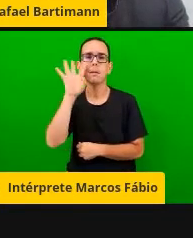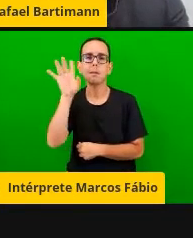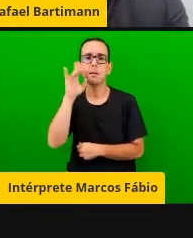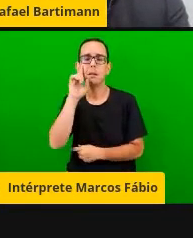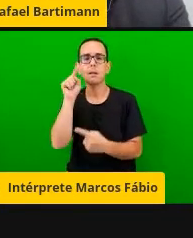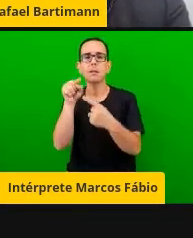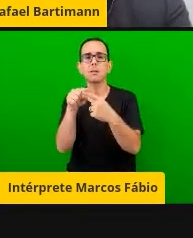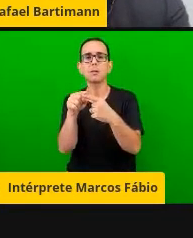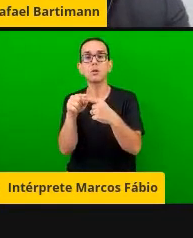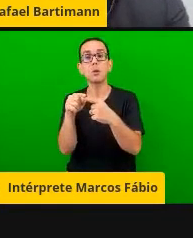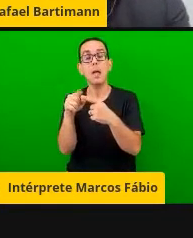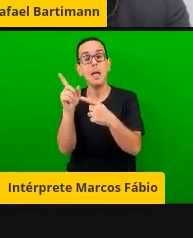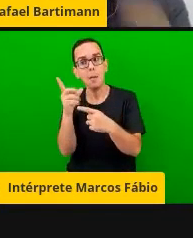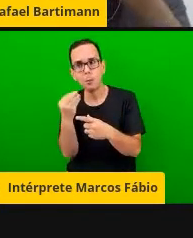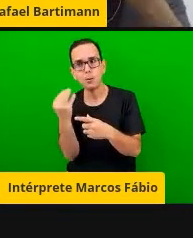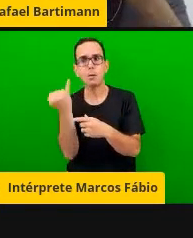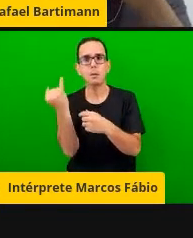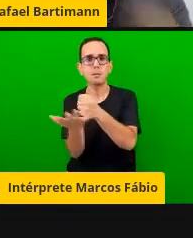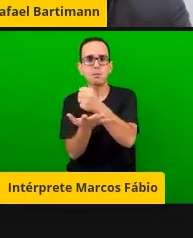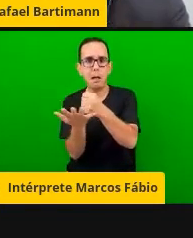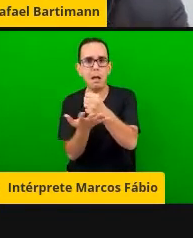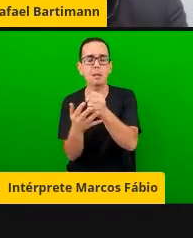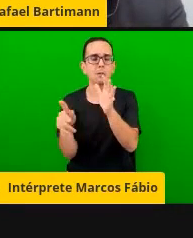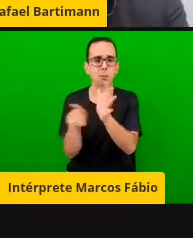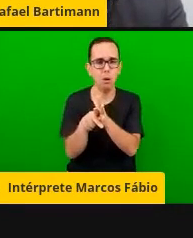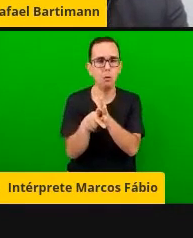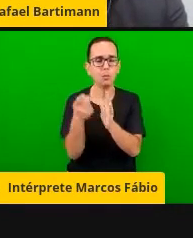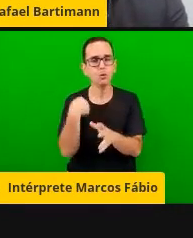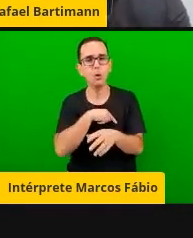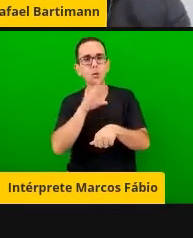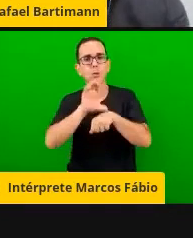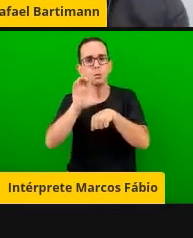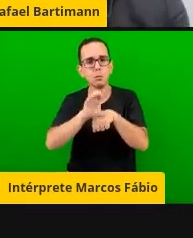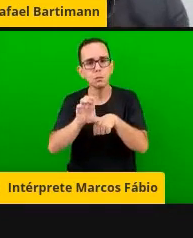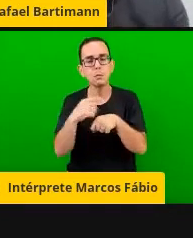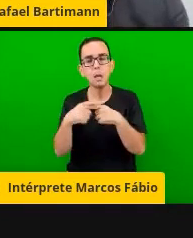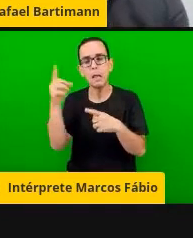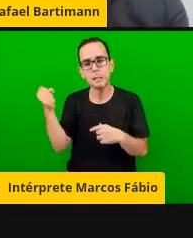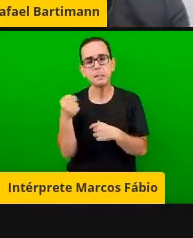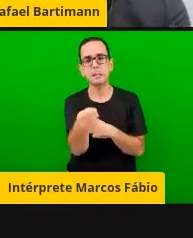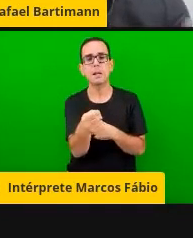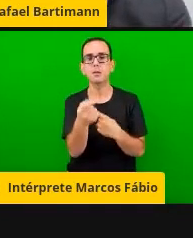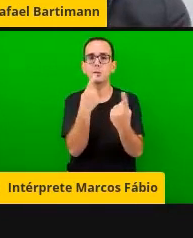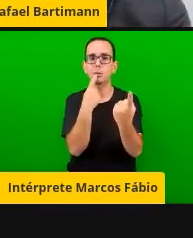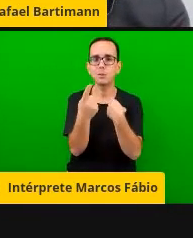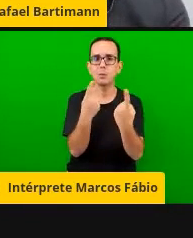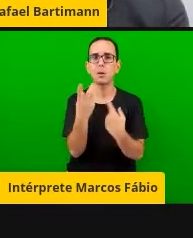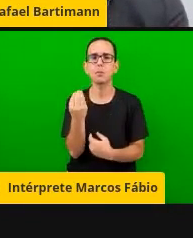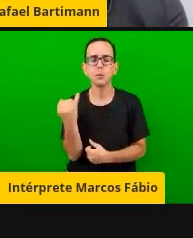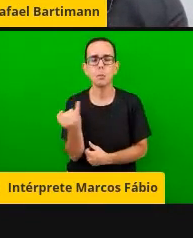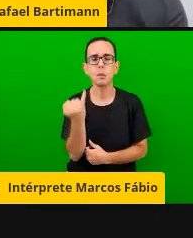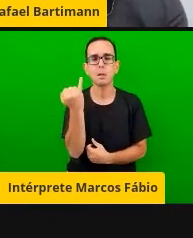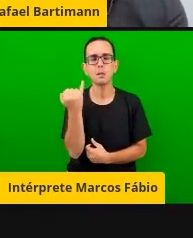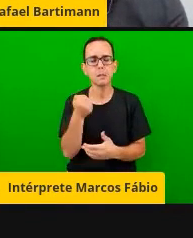de geografia. A geografia serve, em primeiro lugar, para fazer a guerra, porque ele traz uma discussão muito importante que provoca